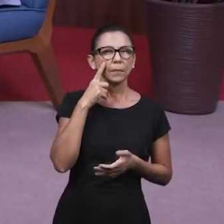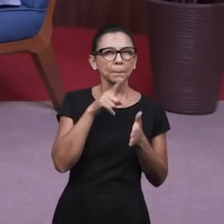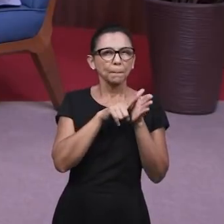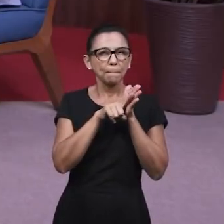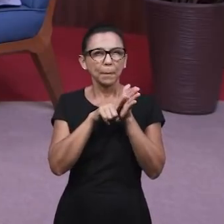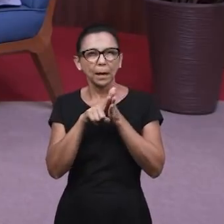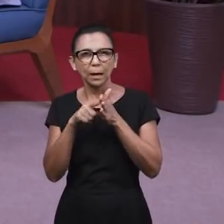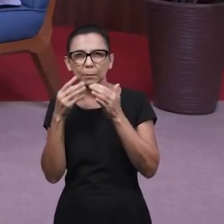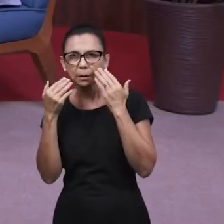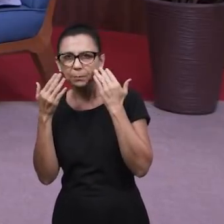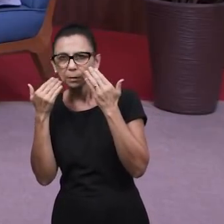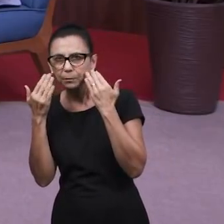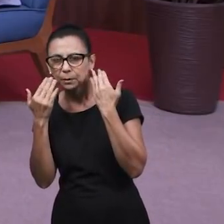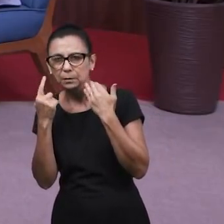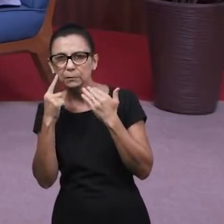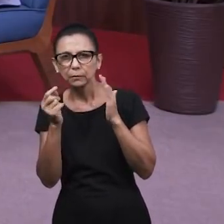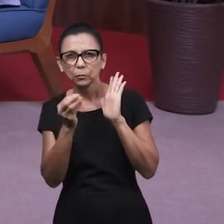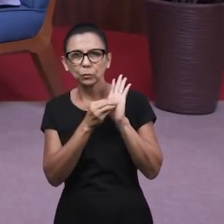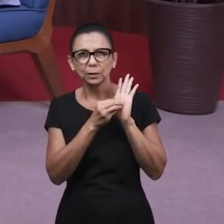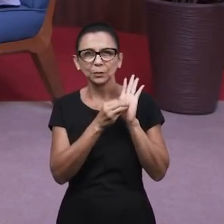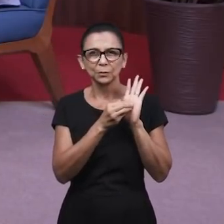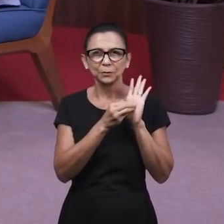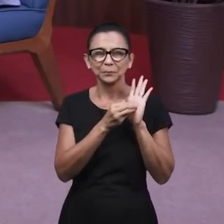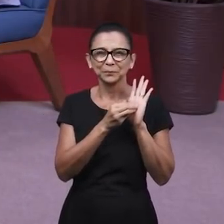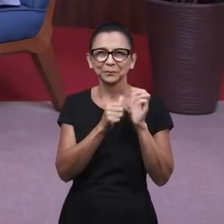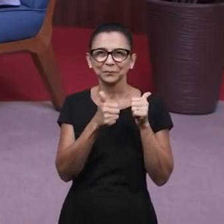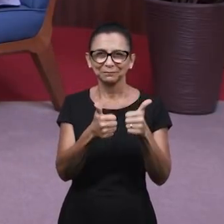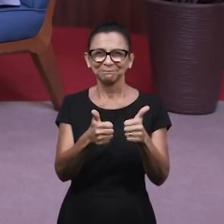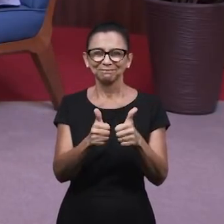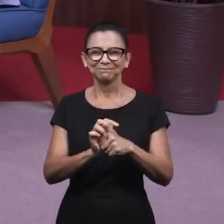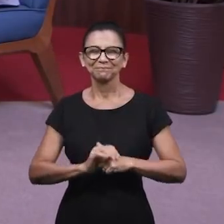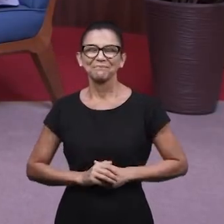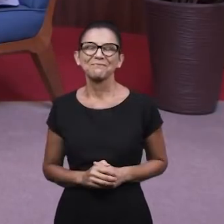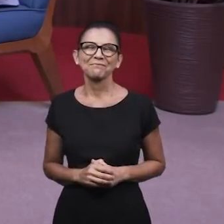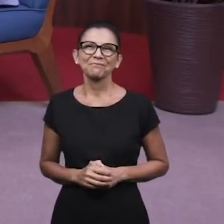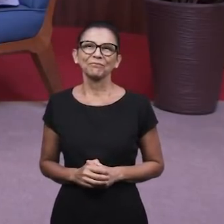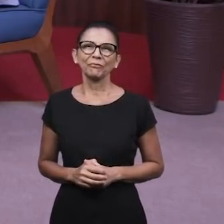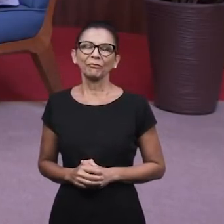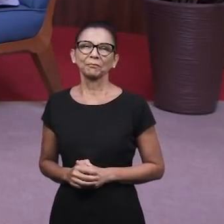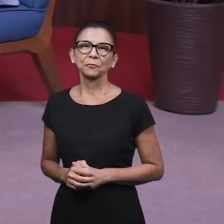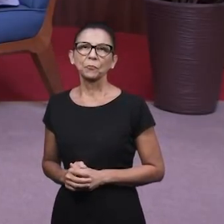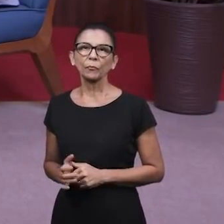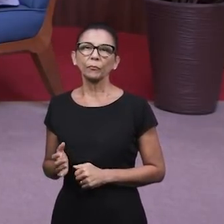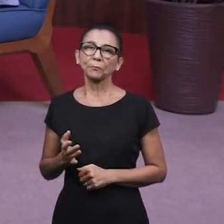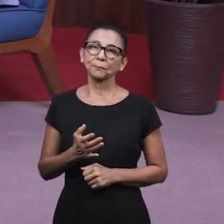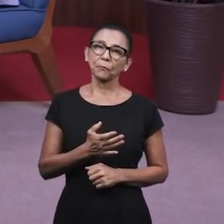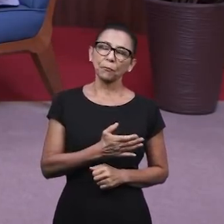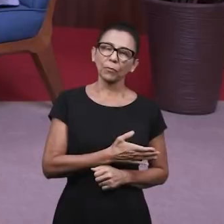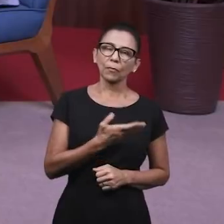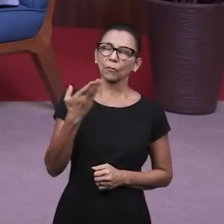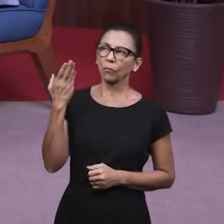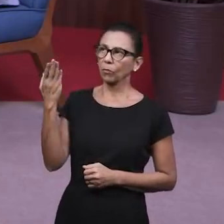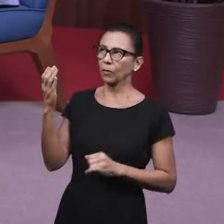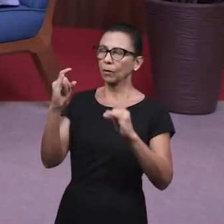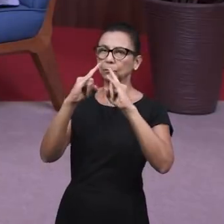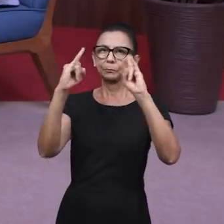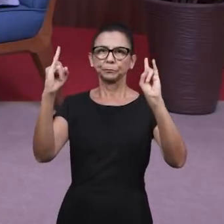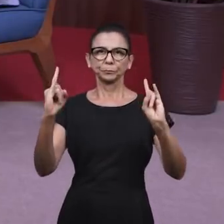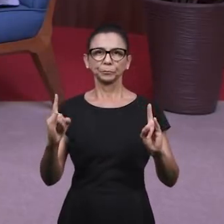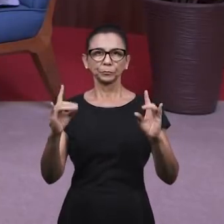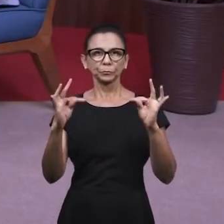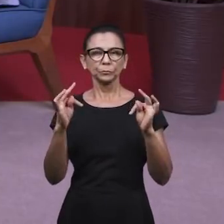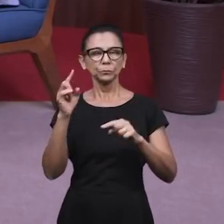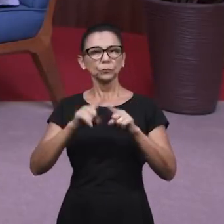esse conteúdo também disponível para você aprender. Mas vamos lá, Daniel. A gente vê aqui a figura do tabernáculo e, como você disse, todos os